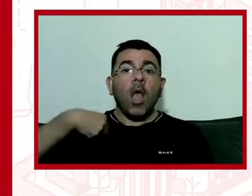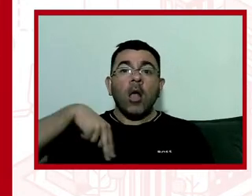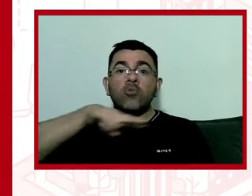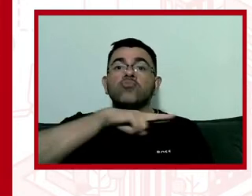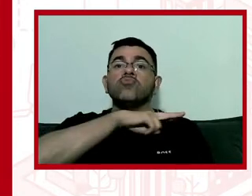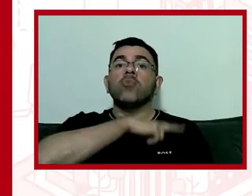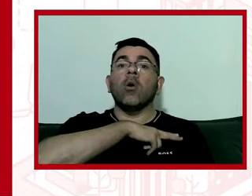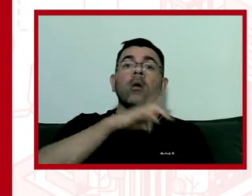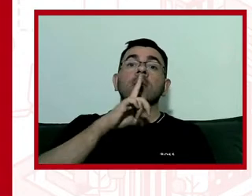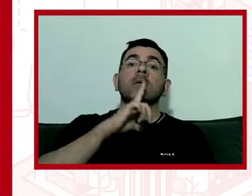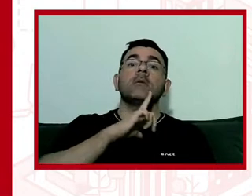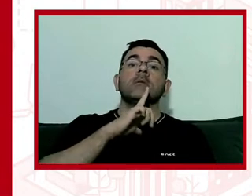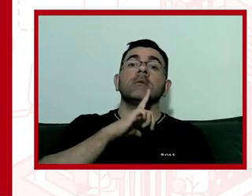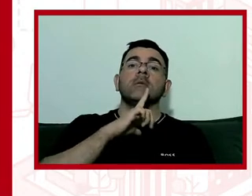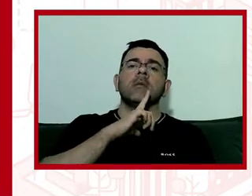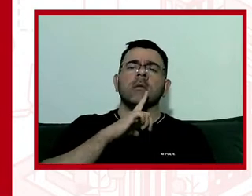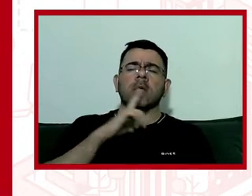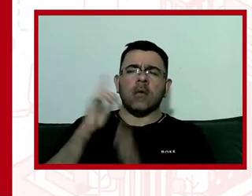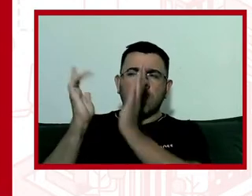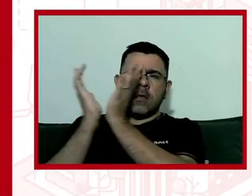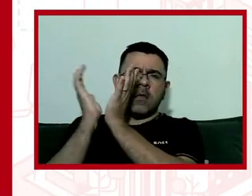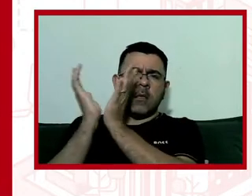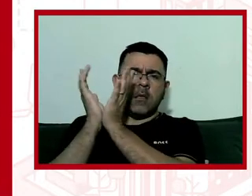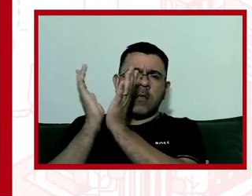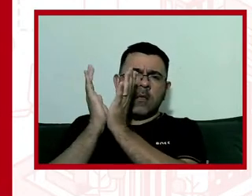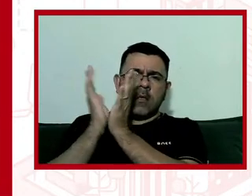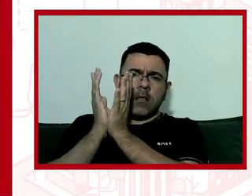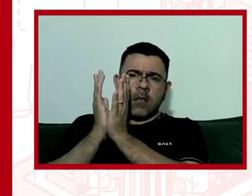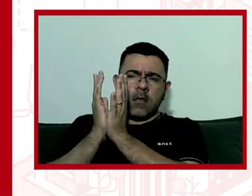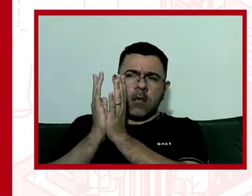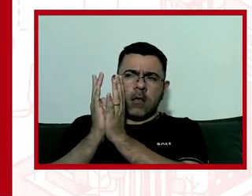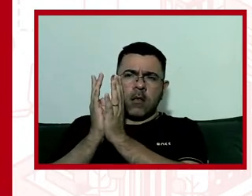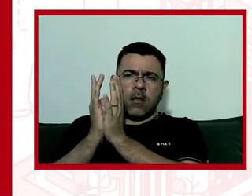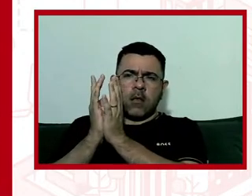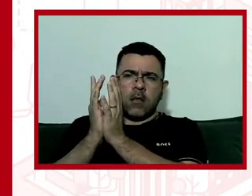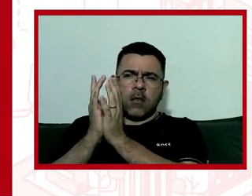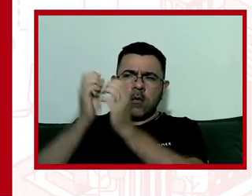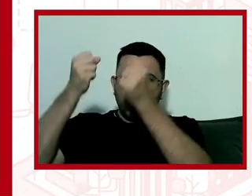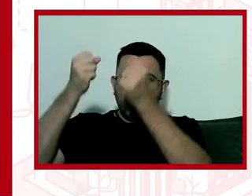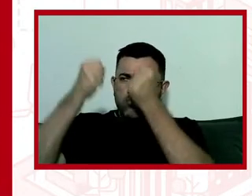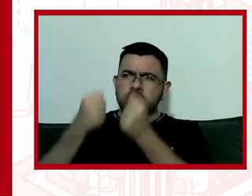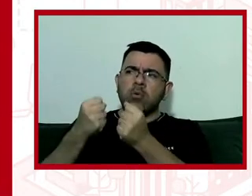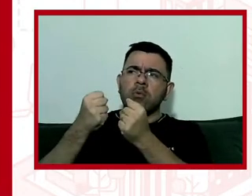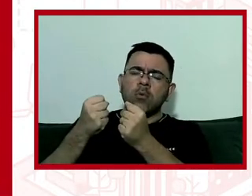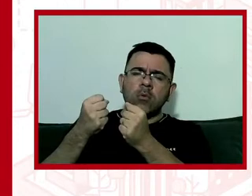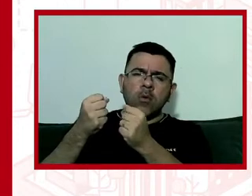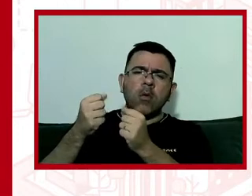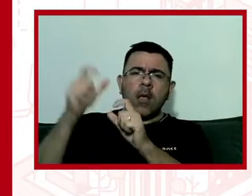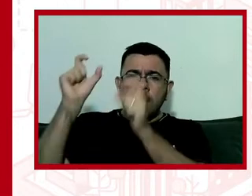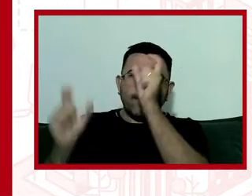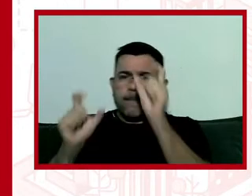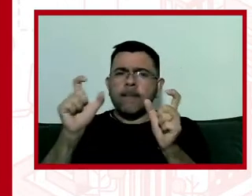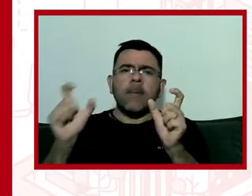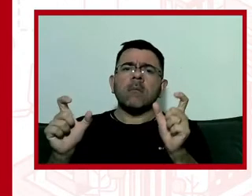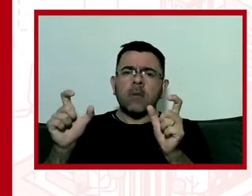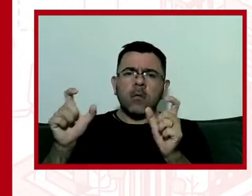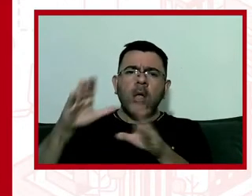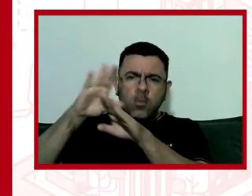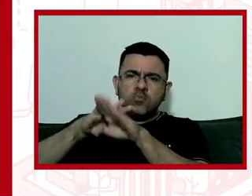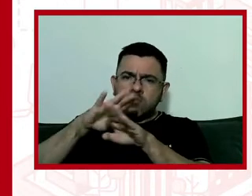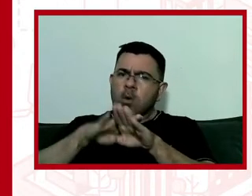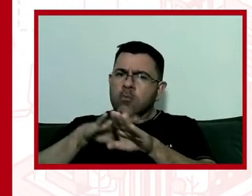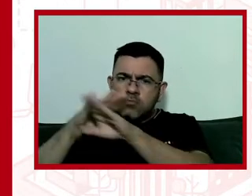primeiro uma equipe empoderada a a autonomia você tem que ter gente você confia da Autonomia vai faz ousa